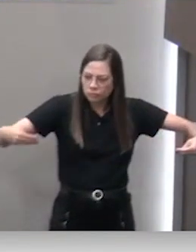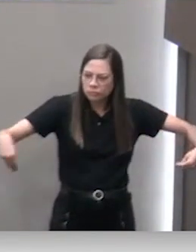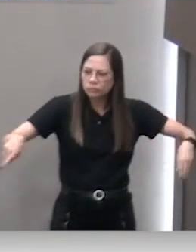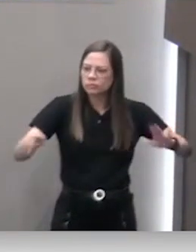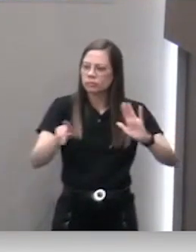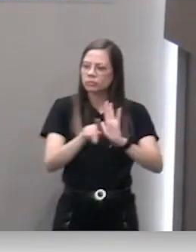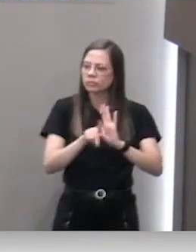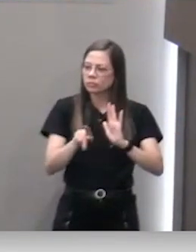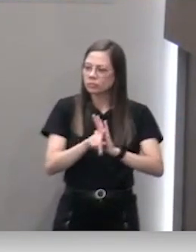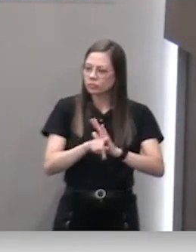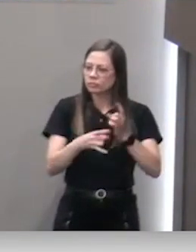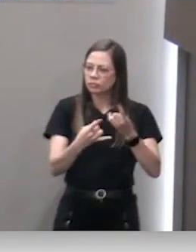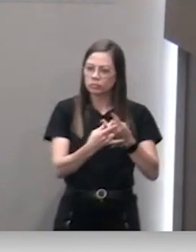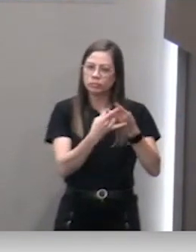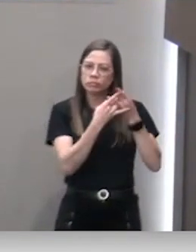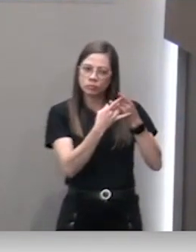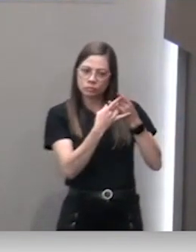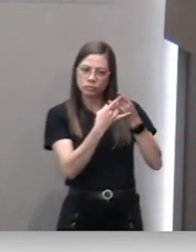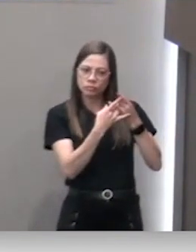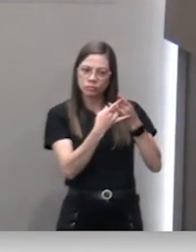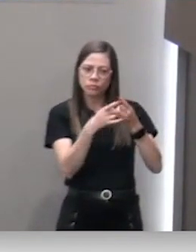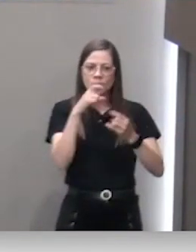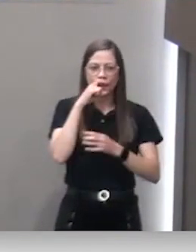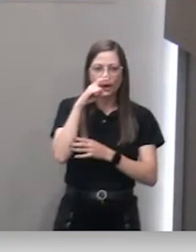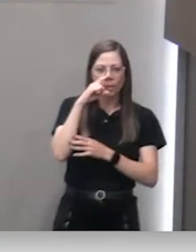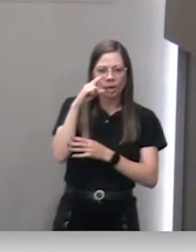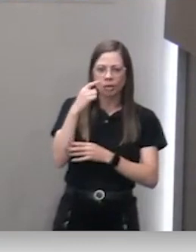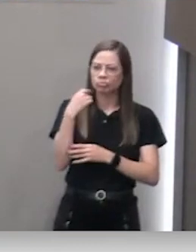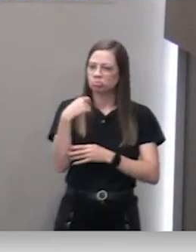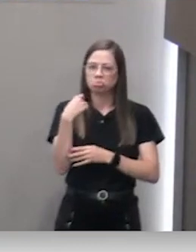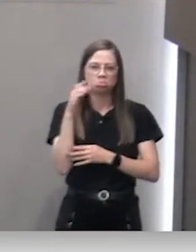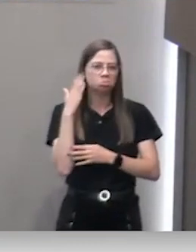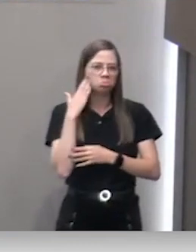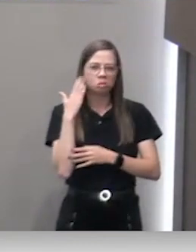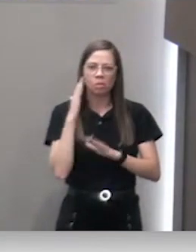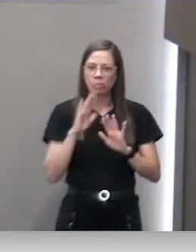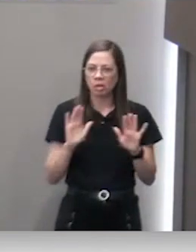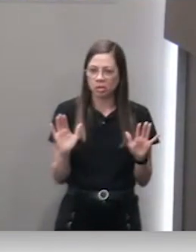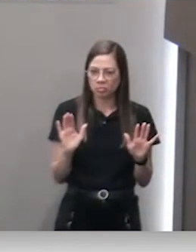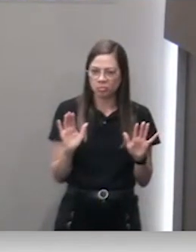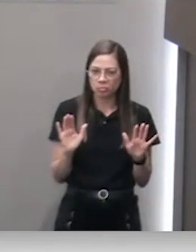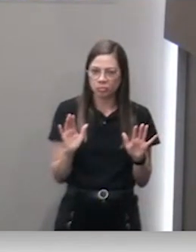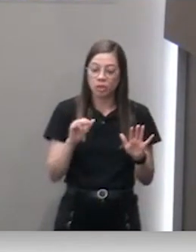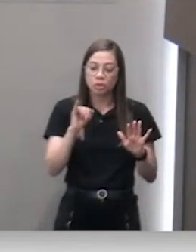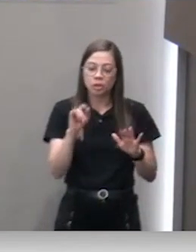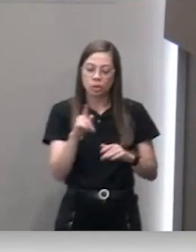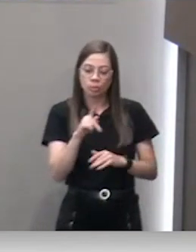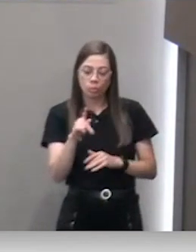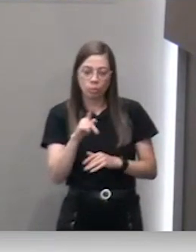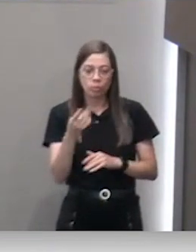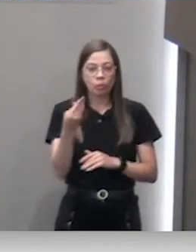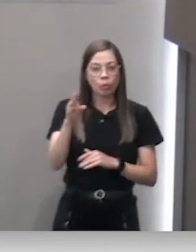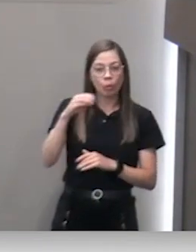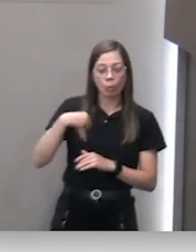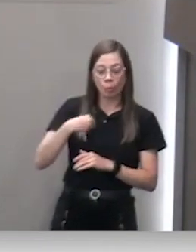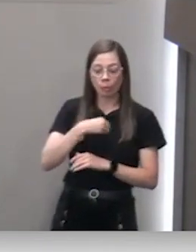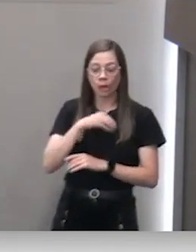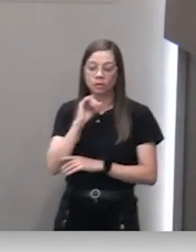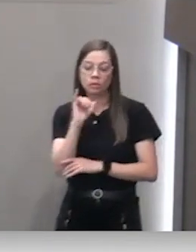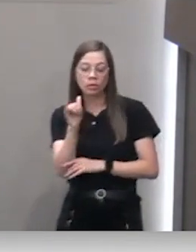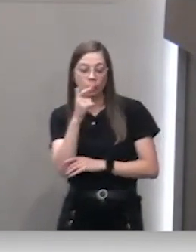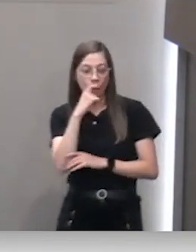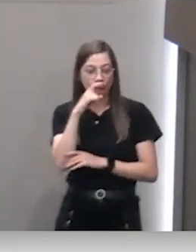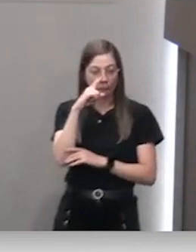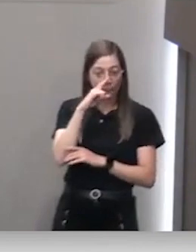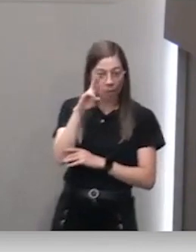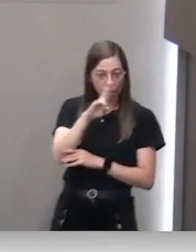seus alunos sem o conhecimento e consentimento dos pais. Se um professor ou médico informar os pais que